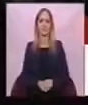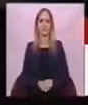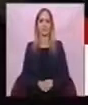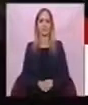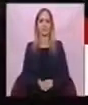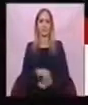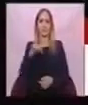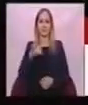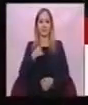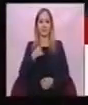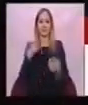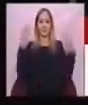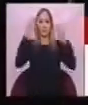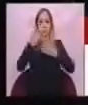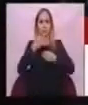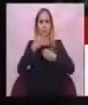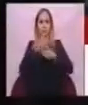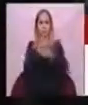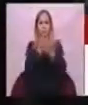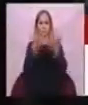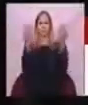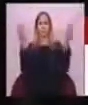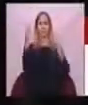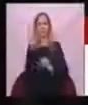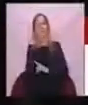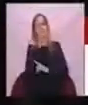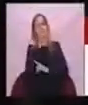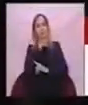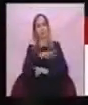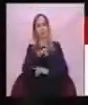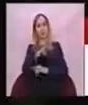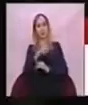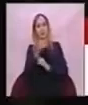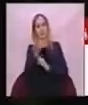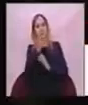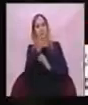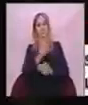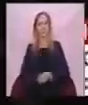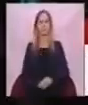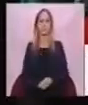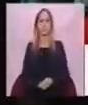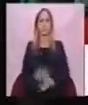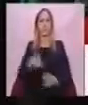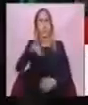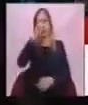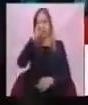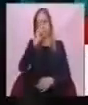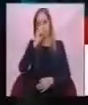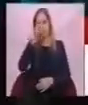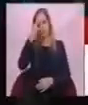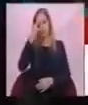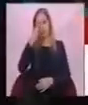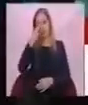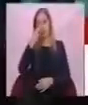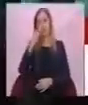Este sábado à noite, a fachada da Reitoria da Universidade do Porto vai receber o espetáculo multimédia que recorda a história do canal que